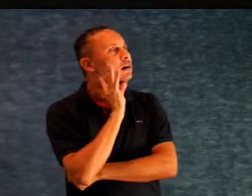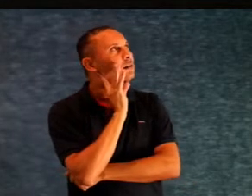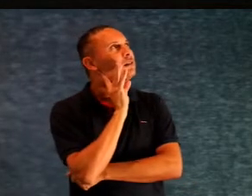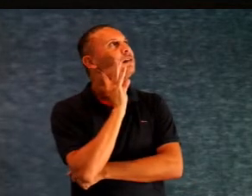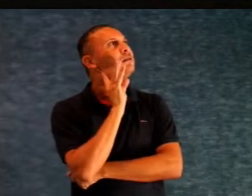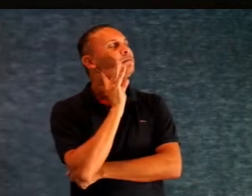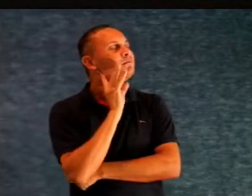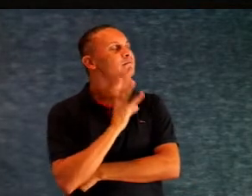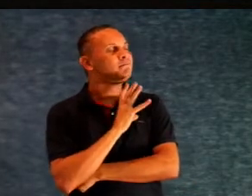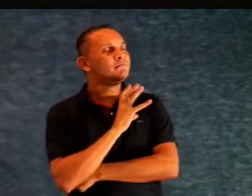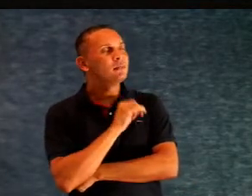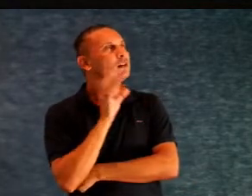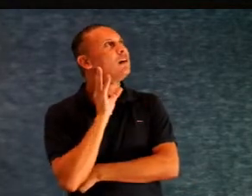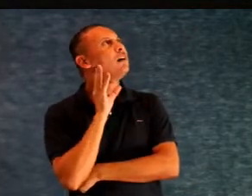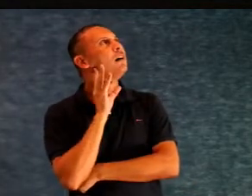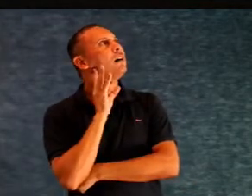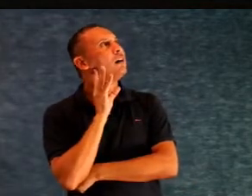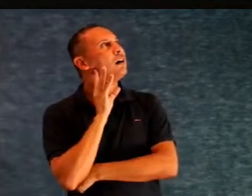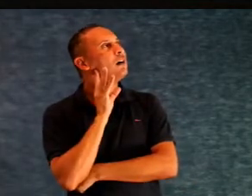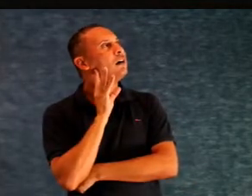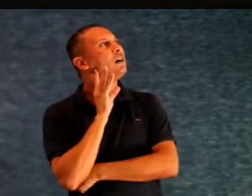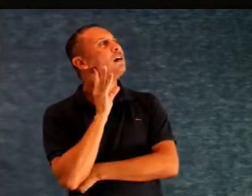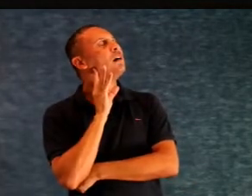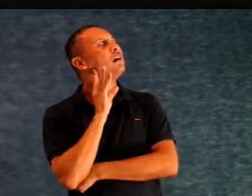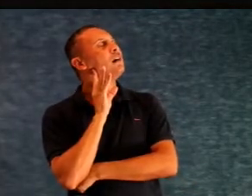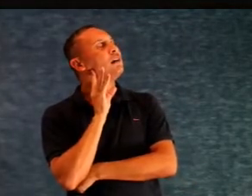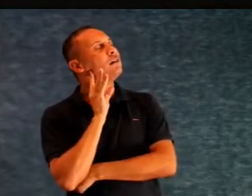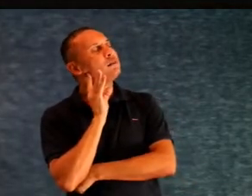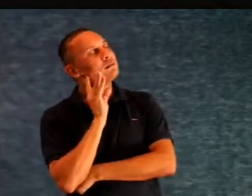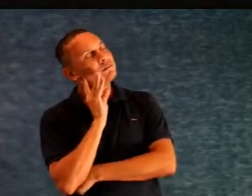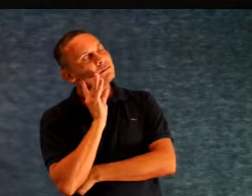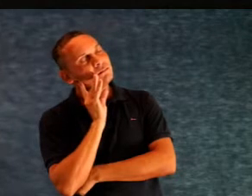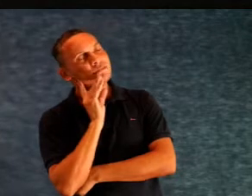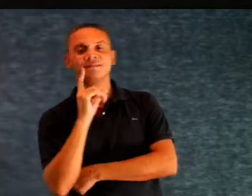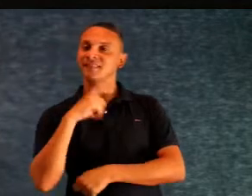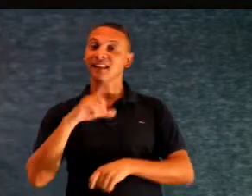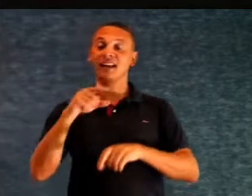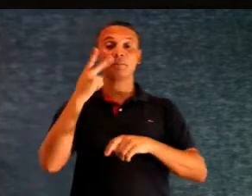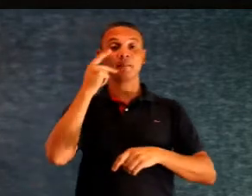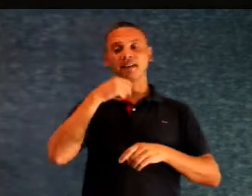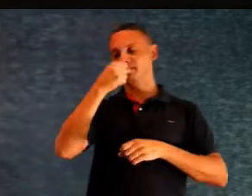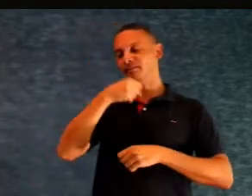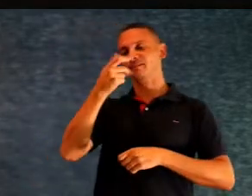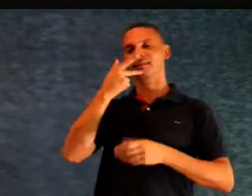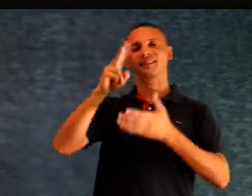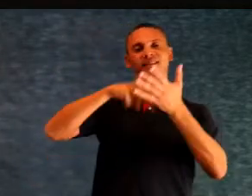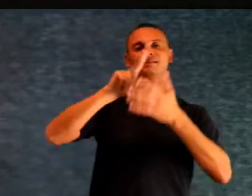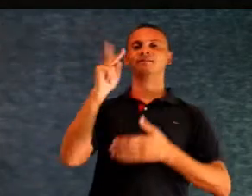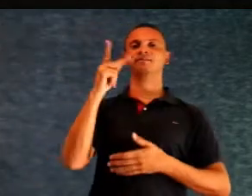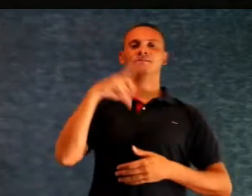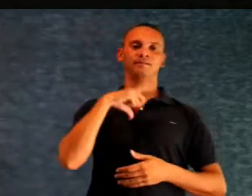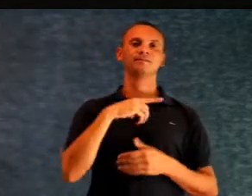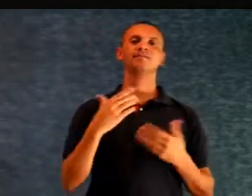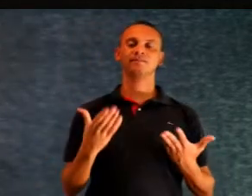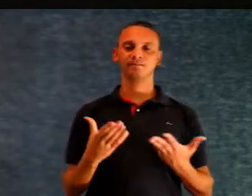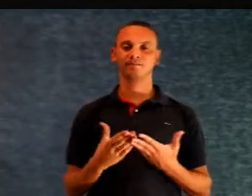italiano chamado Amici. Então era o cuore, o coração. Era algo, eu nunca li esse livro, mas eu tenho a impressão de que era algo mais ou menos assim